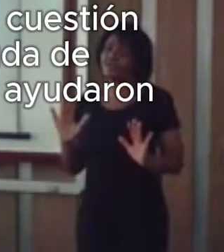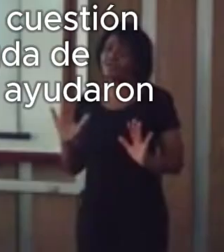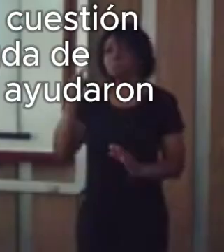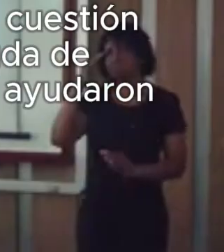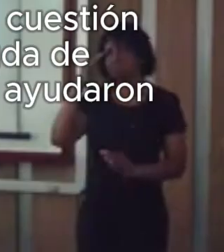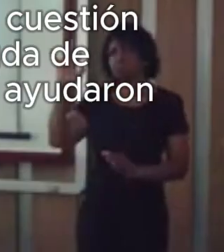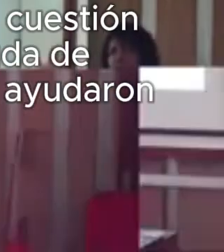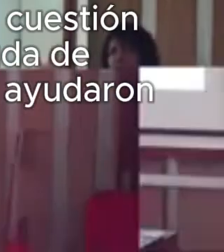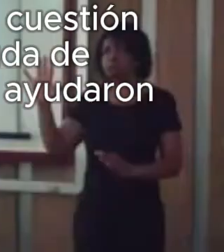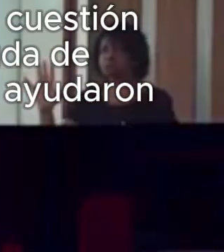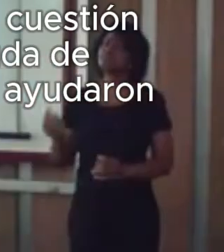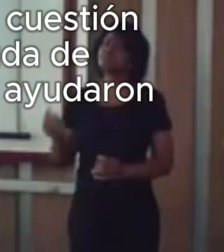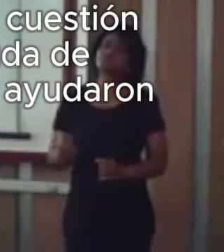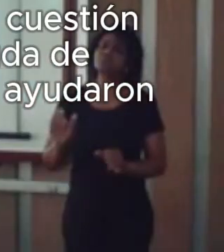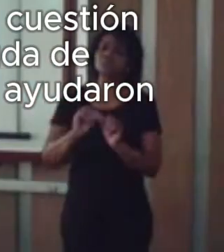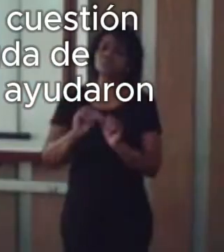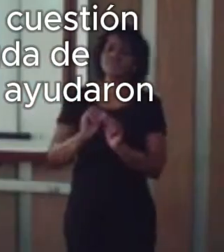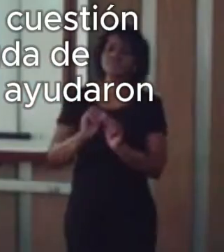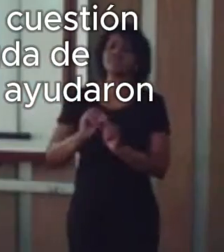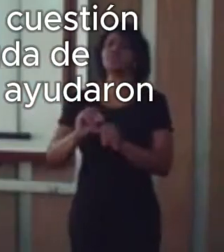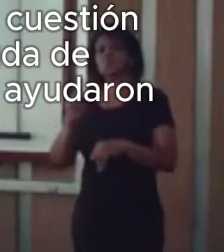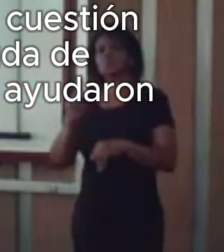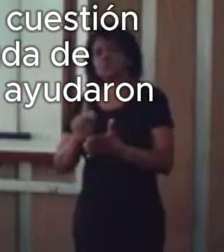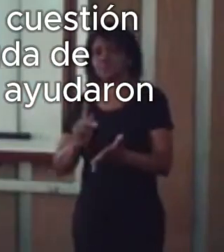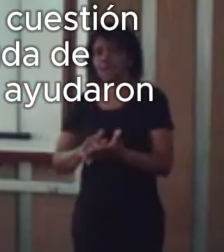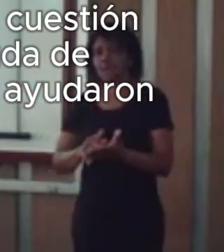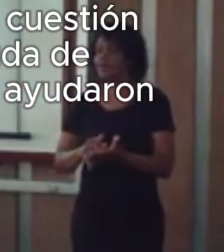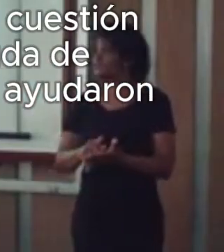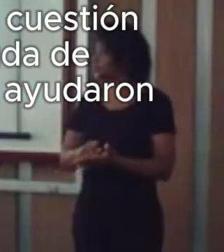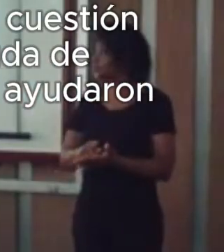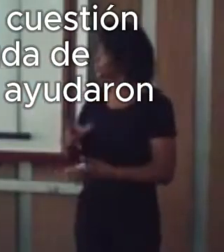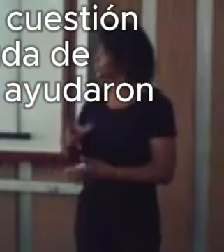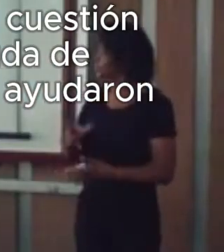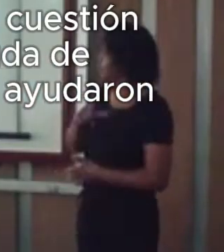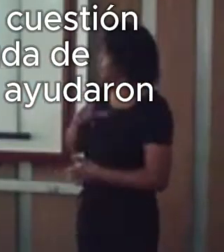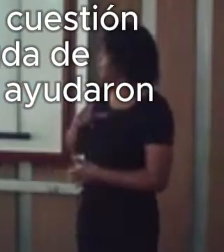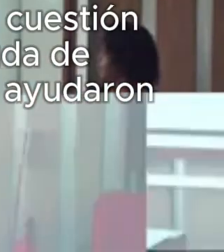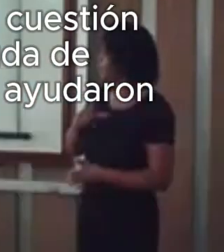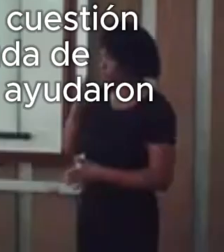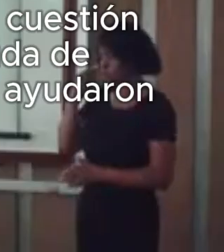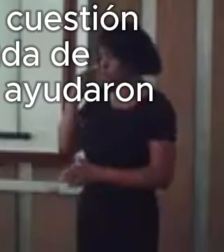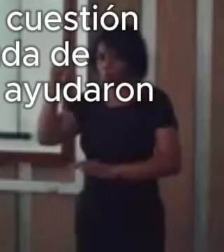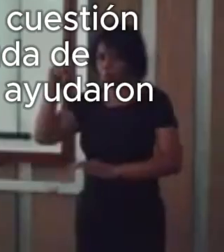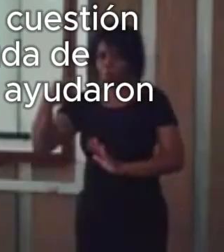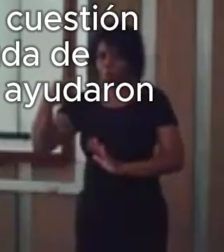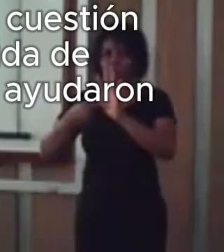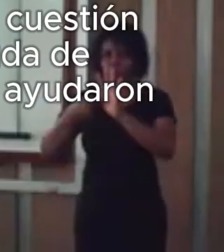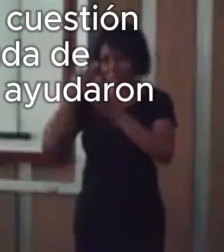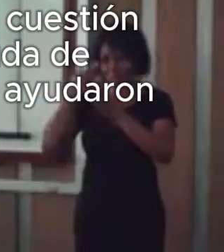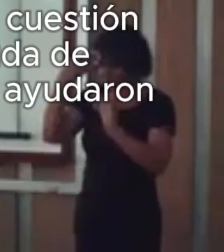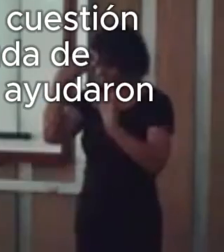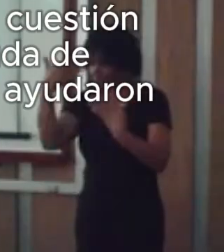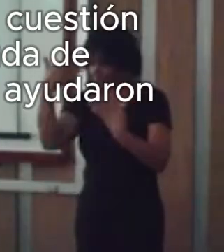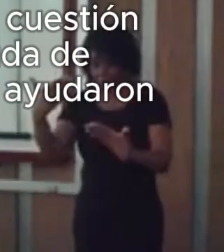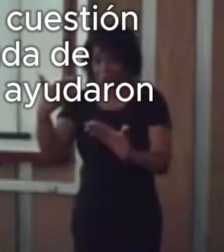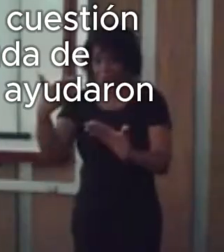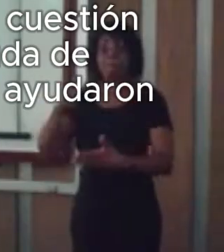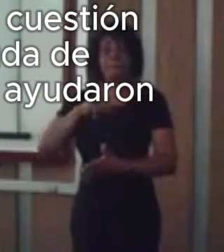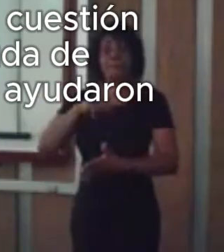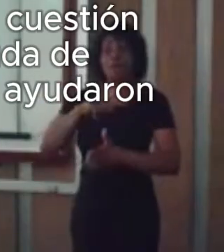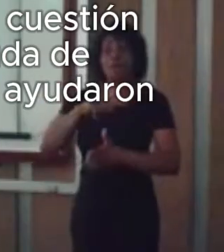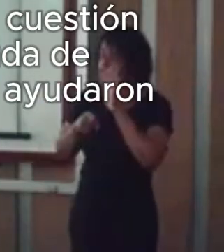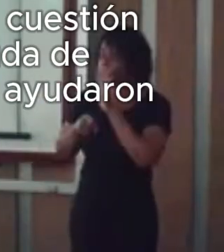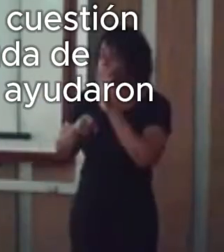pensou que ia fazer mesmo, e acho que eu tenho aqui depois eu mostro os agradecimentos, né? Acho que eu tive muita ajuda de